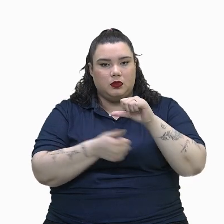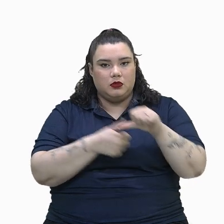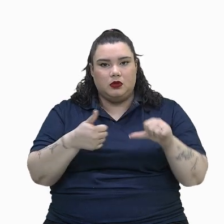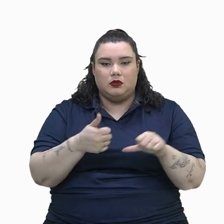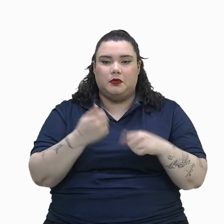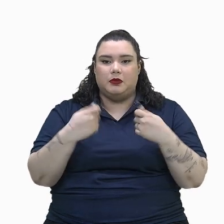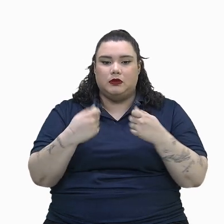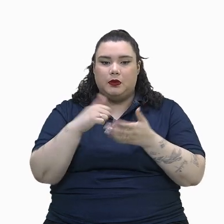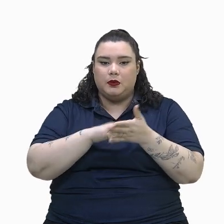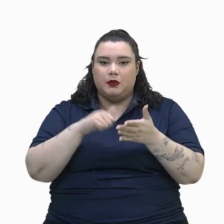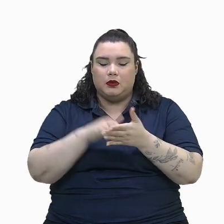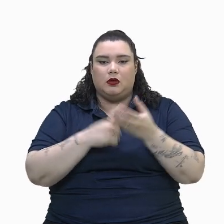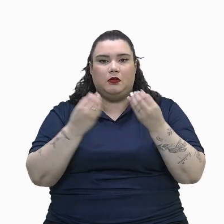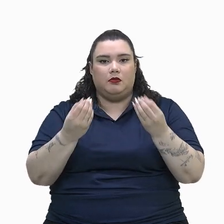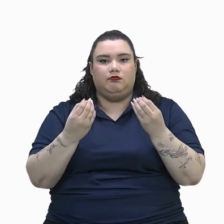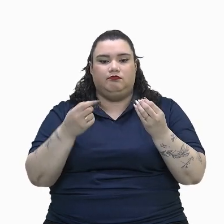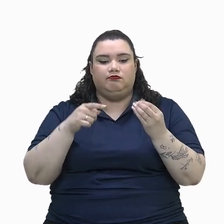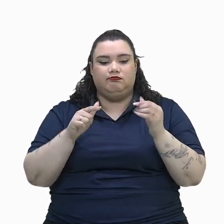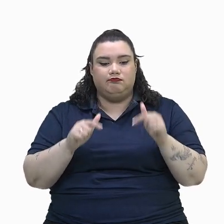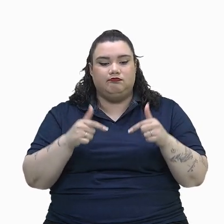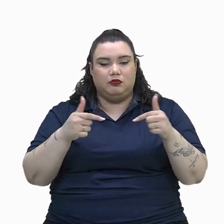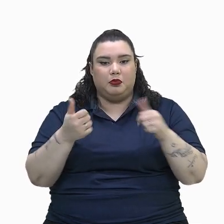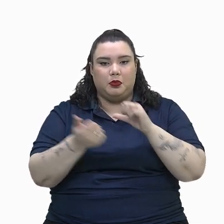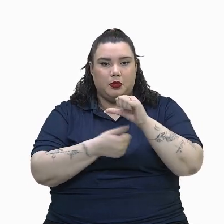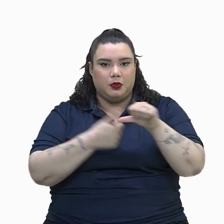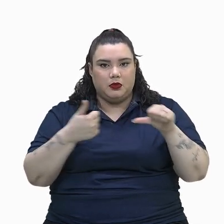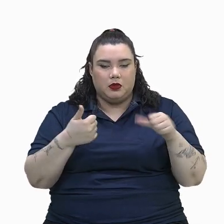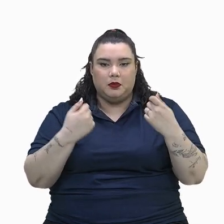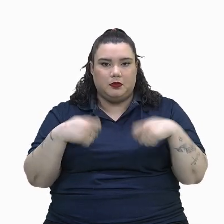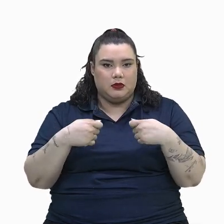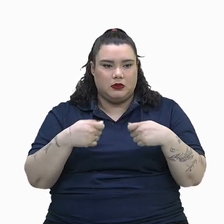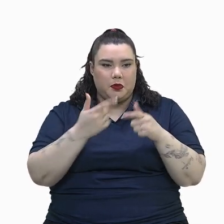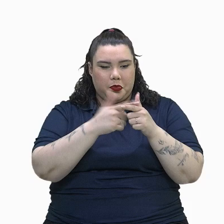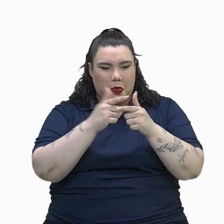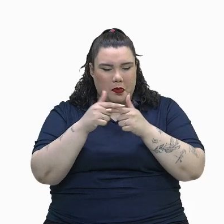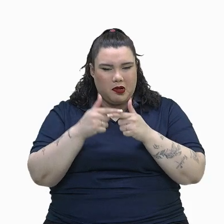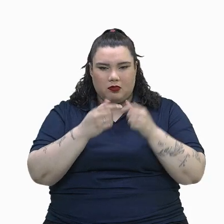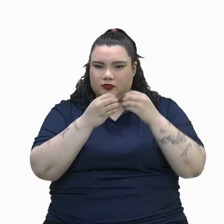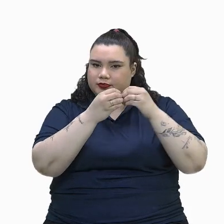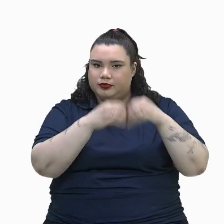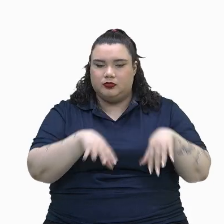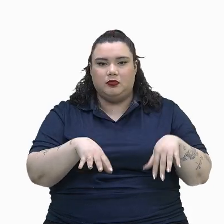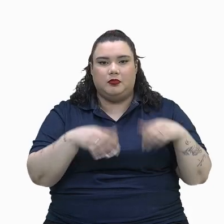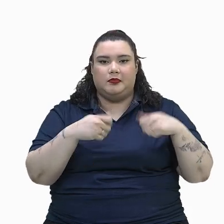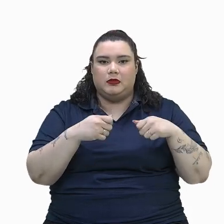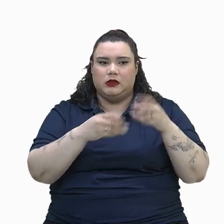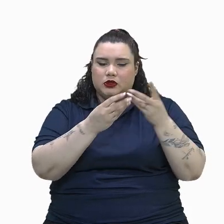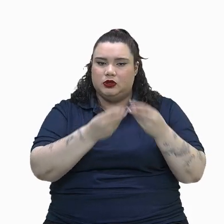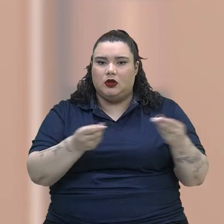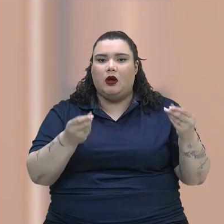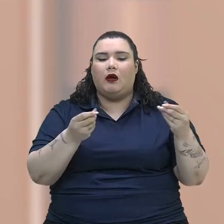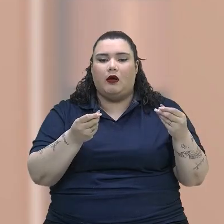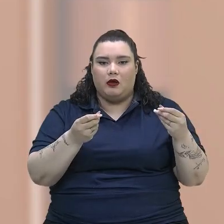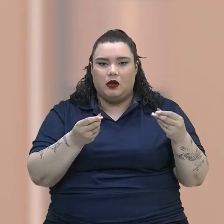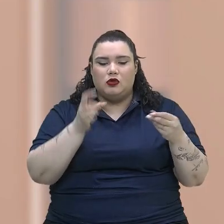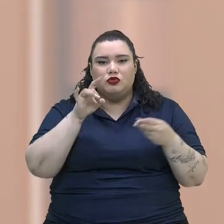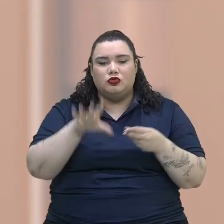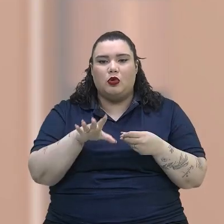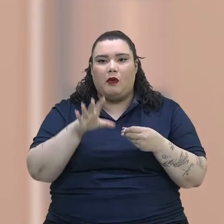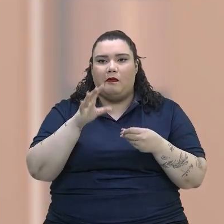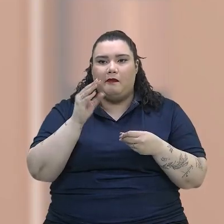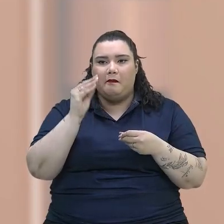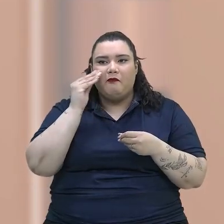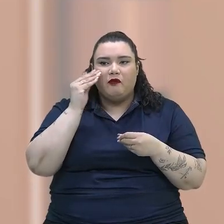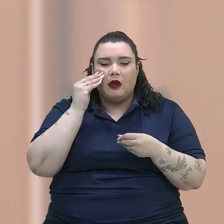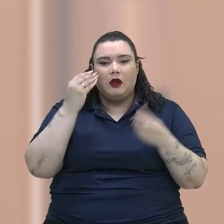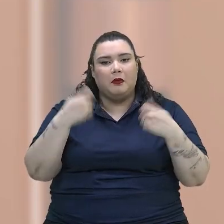Lutar para que essa situação ela venha a desaparecer. Não dá para ficar sempre assistindo isso, né?